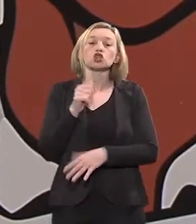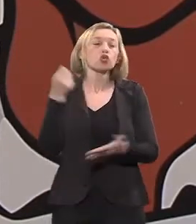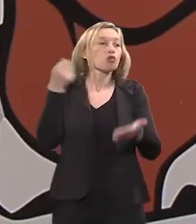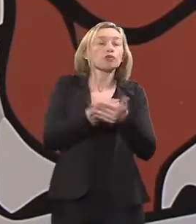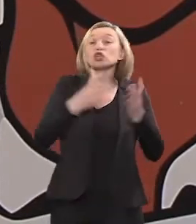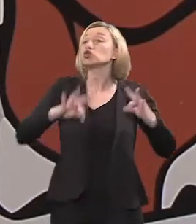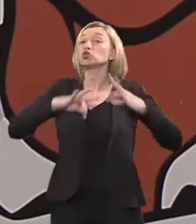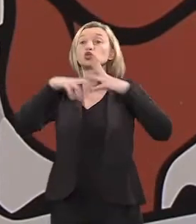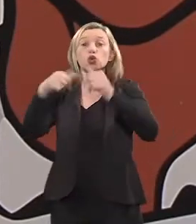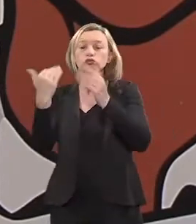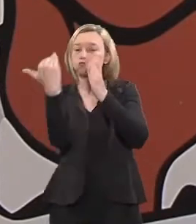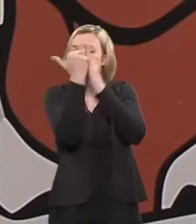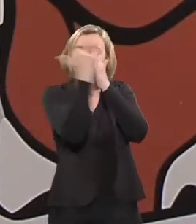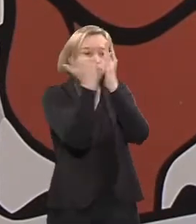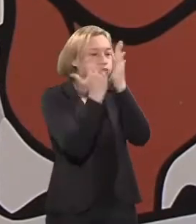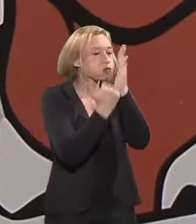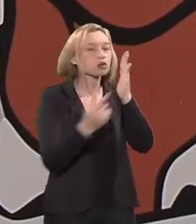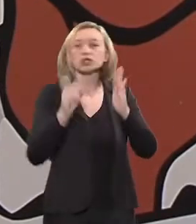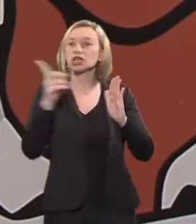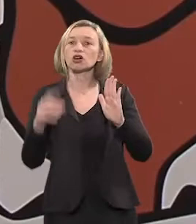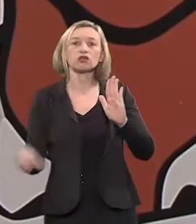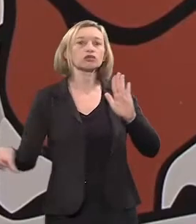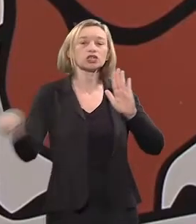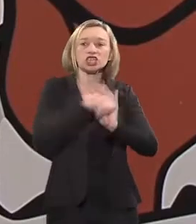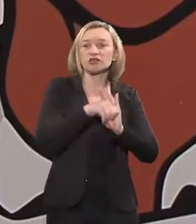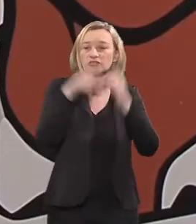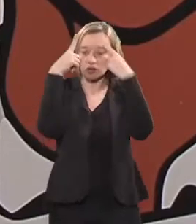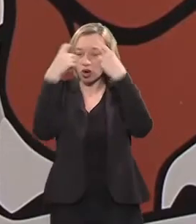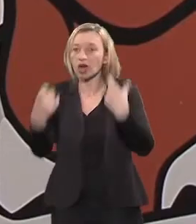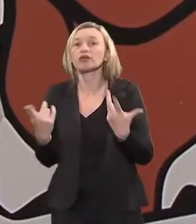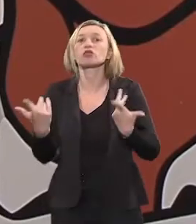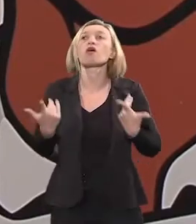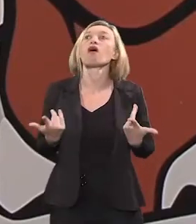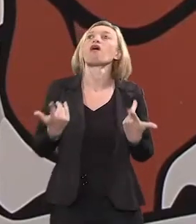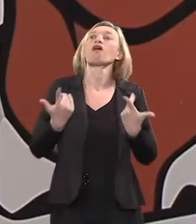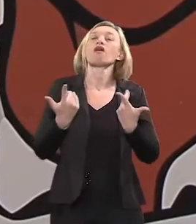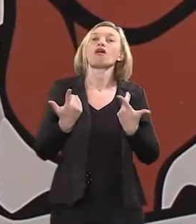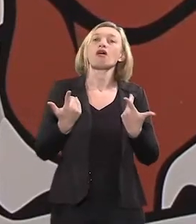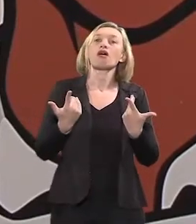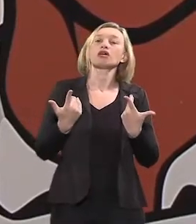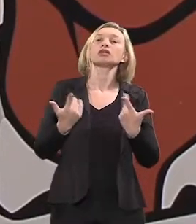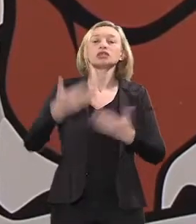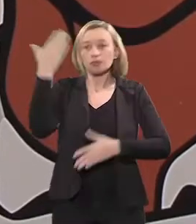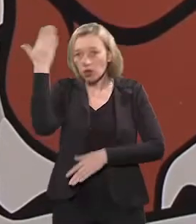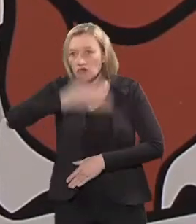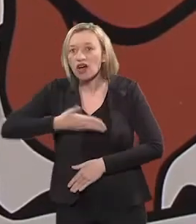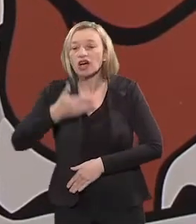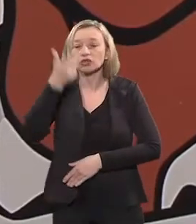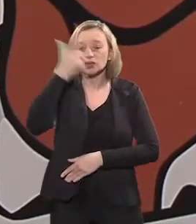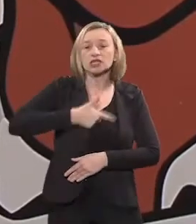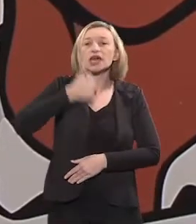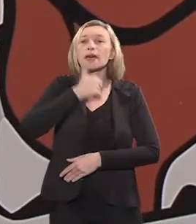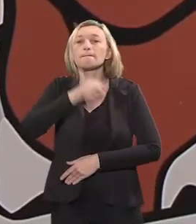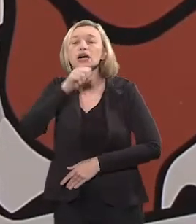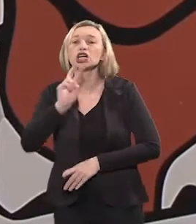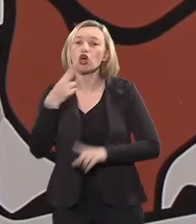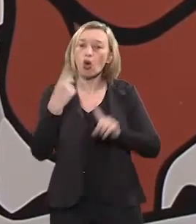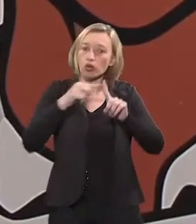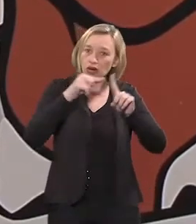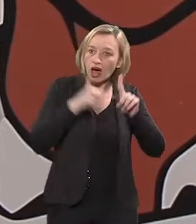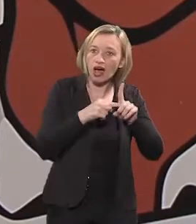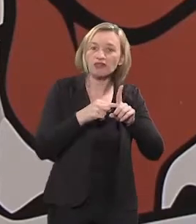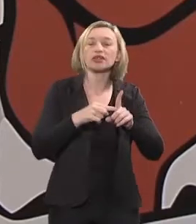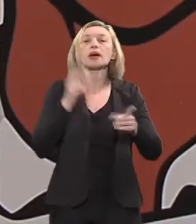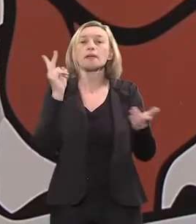cumprindo todos esses requisitos, quer dizer, não ter praticado um crime violento e ter comprovado ser mãe ou